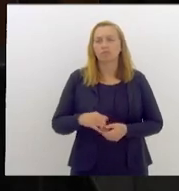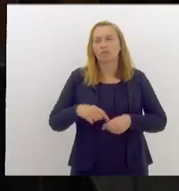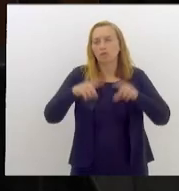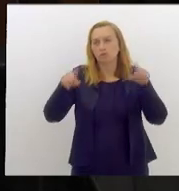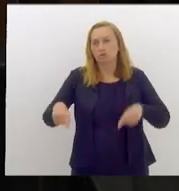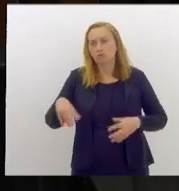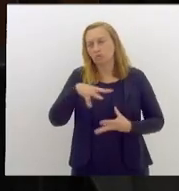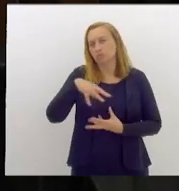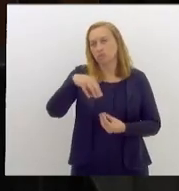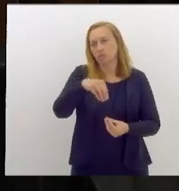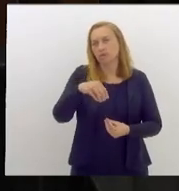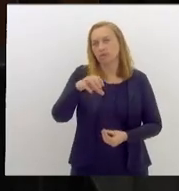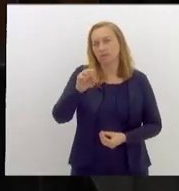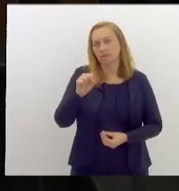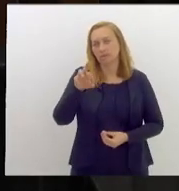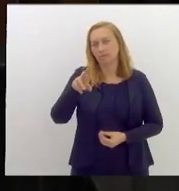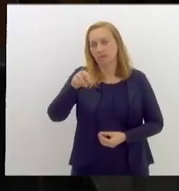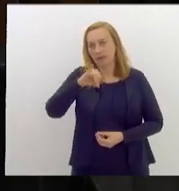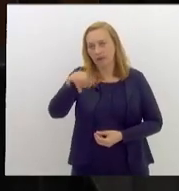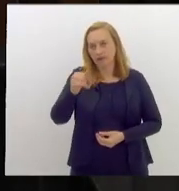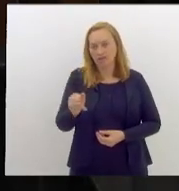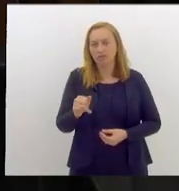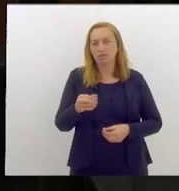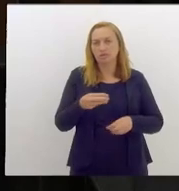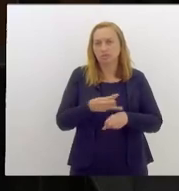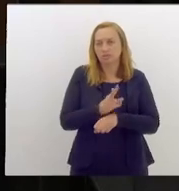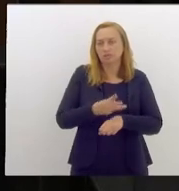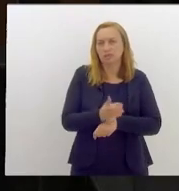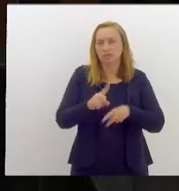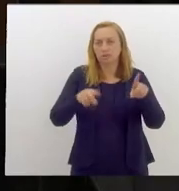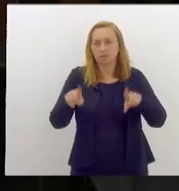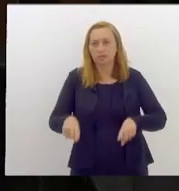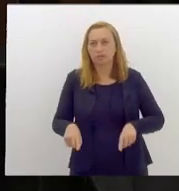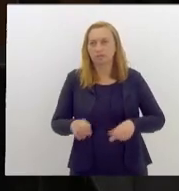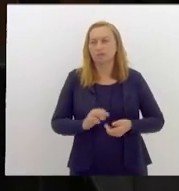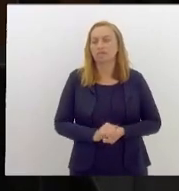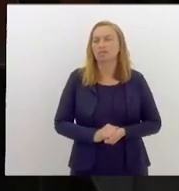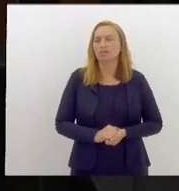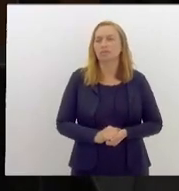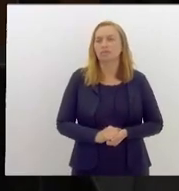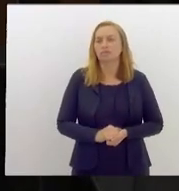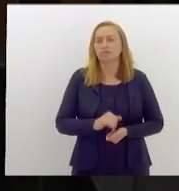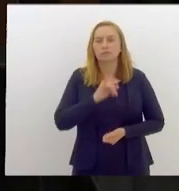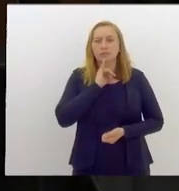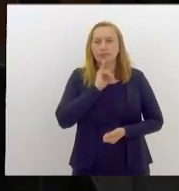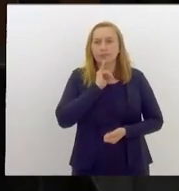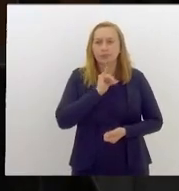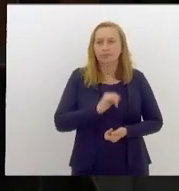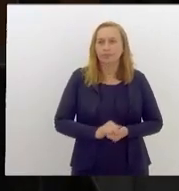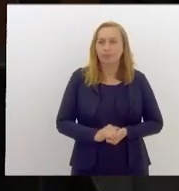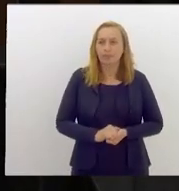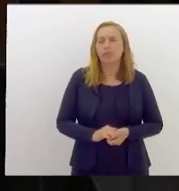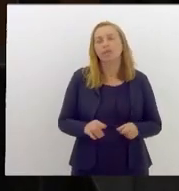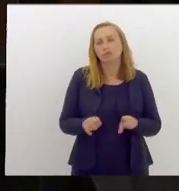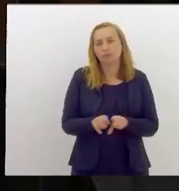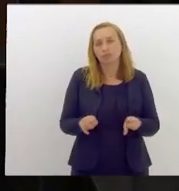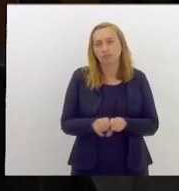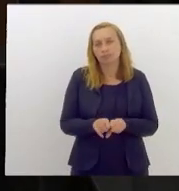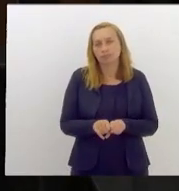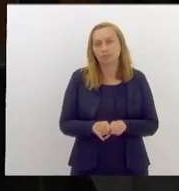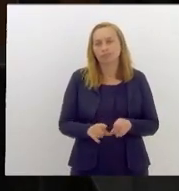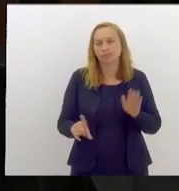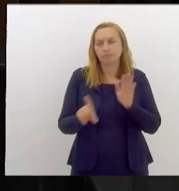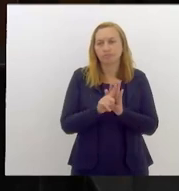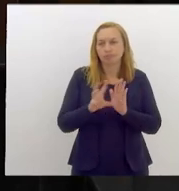de cprj de terceirizações infelizmente isso também está previsto